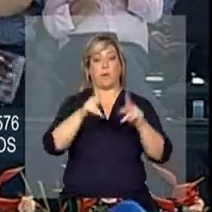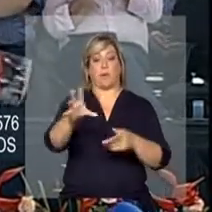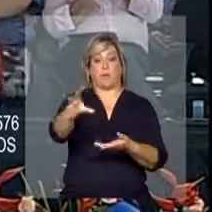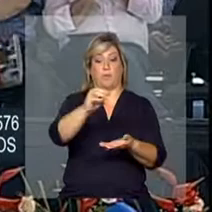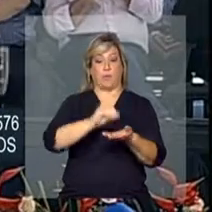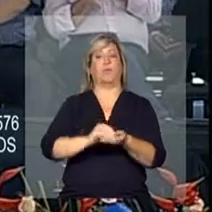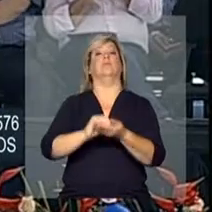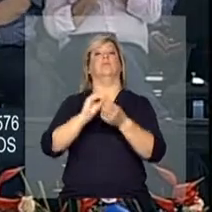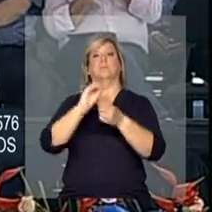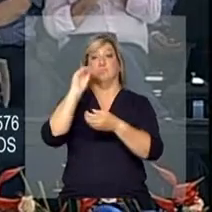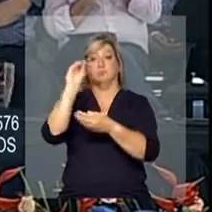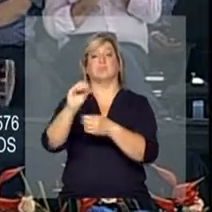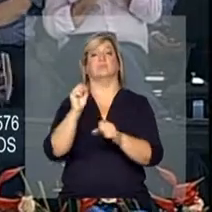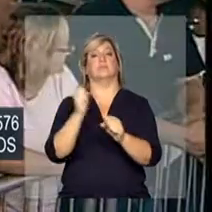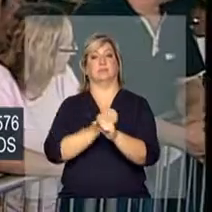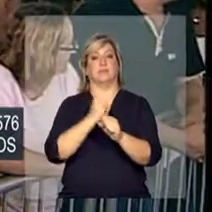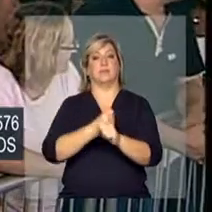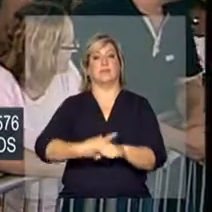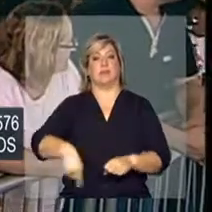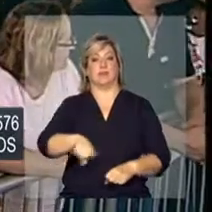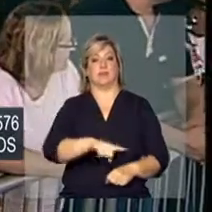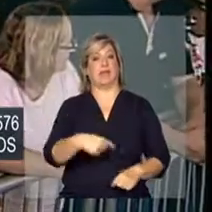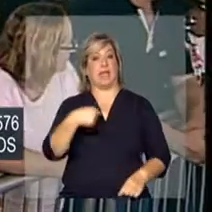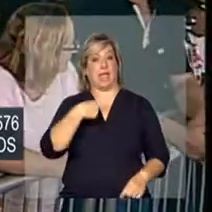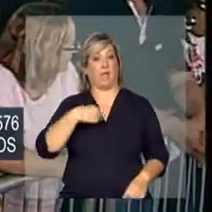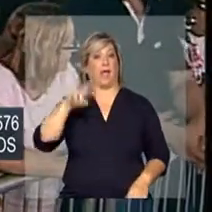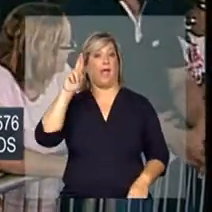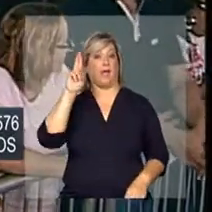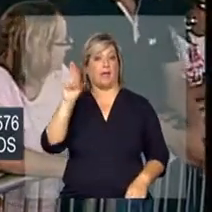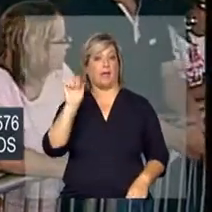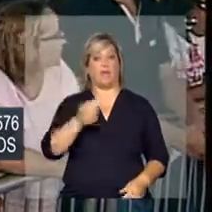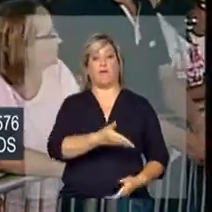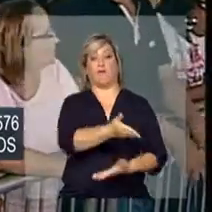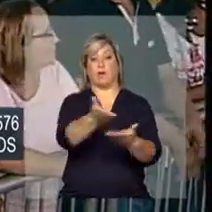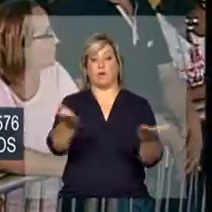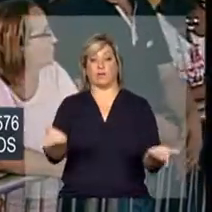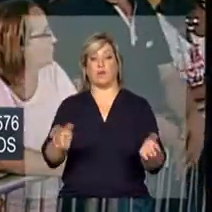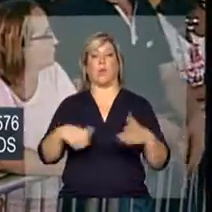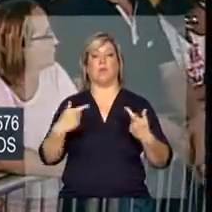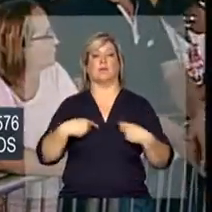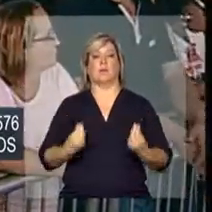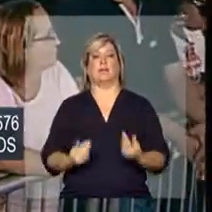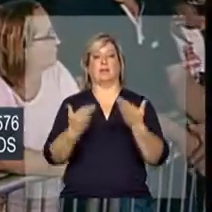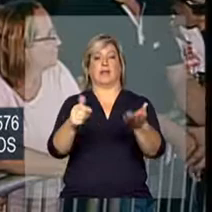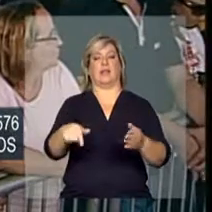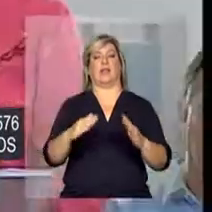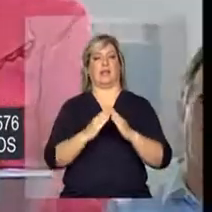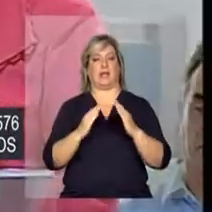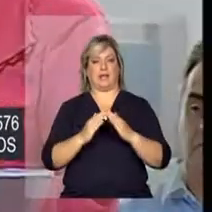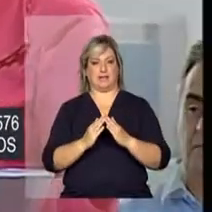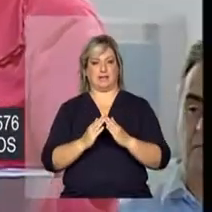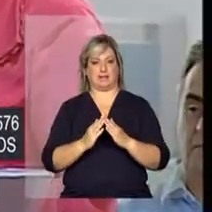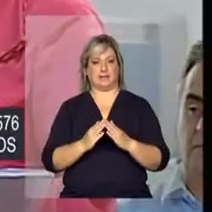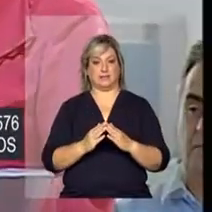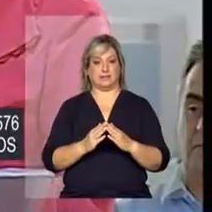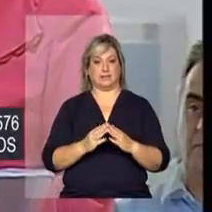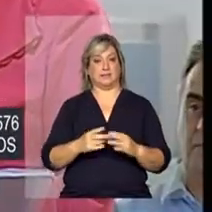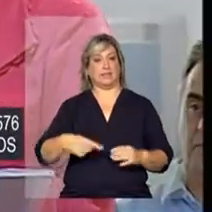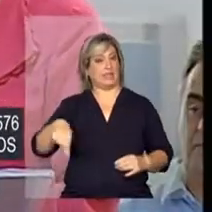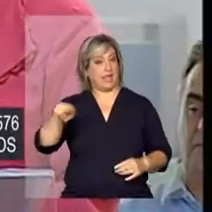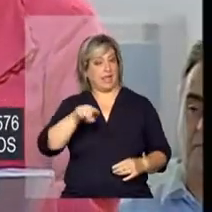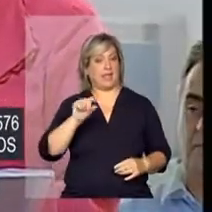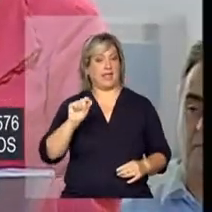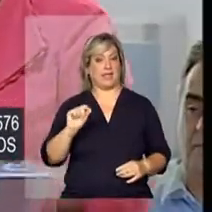o dinheiro de vocês. Eu represento vocês aqui quando eu entrego a casa. Eles, os